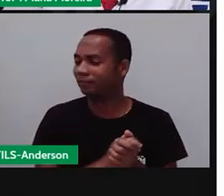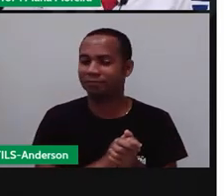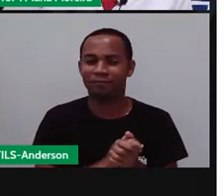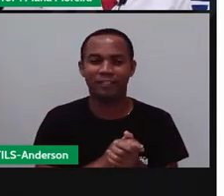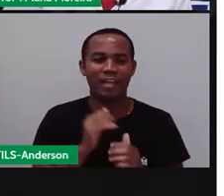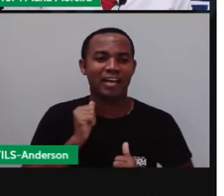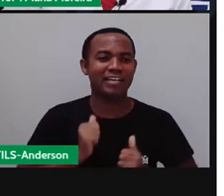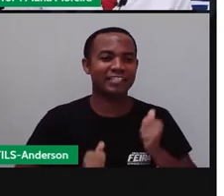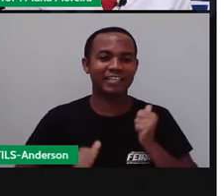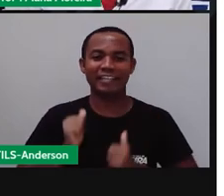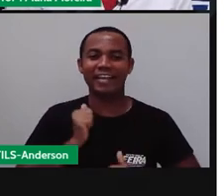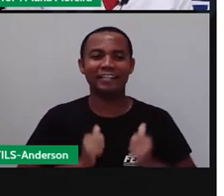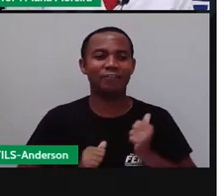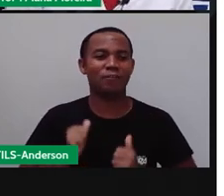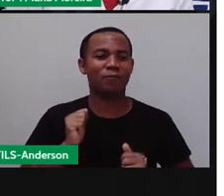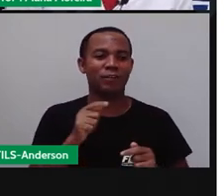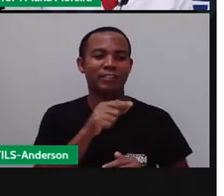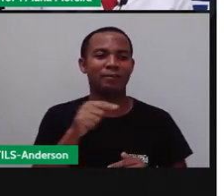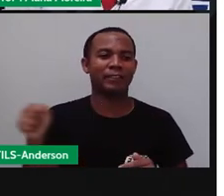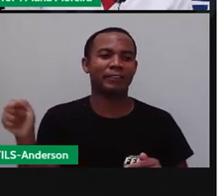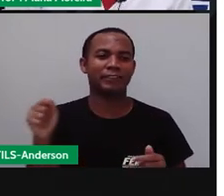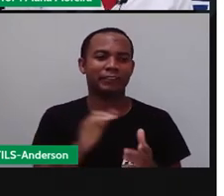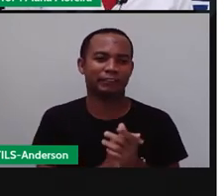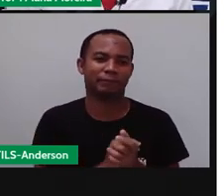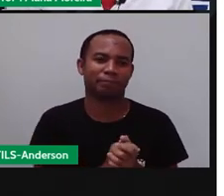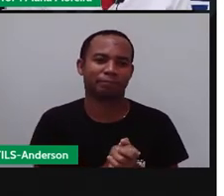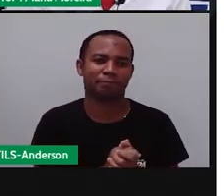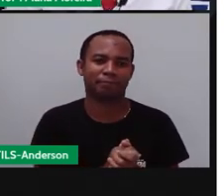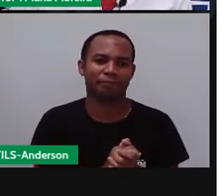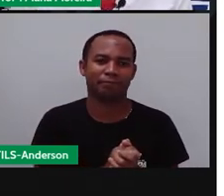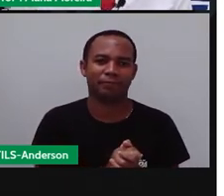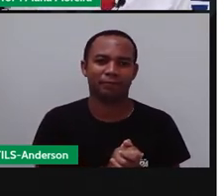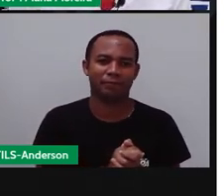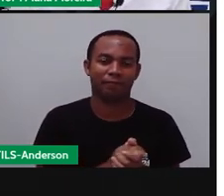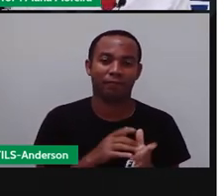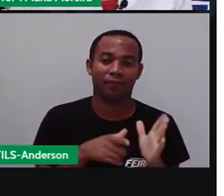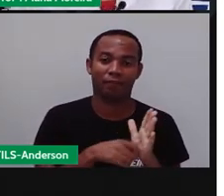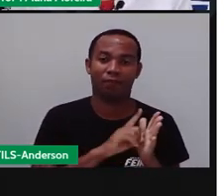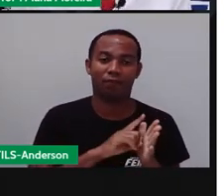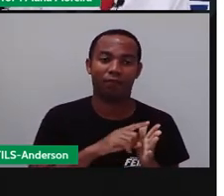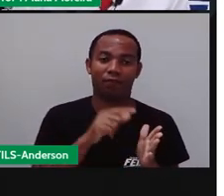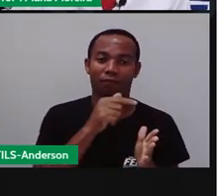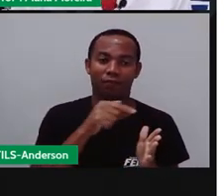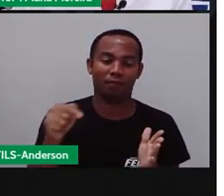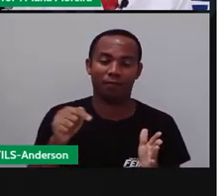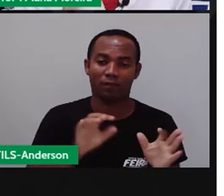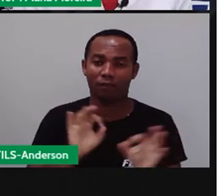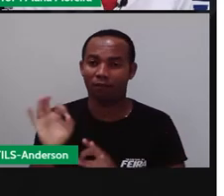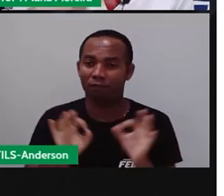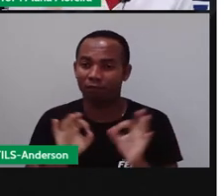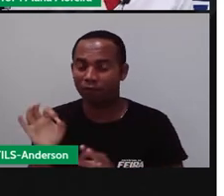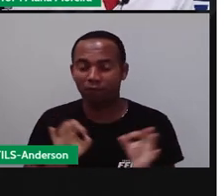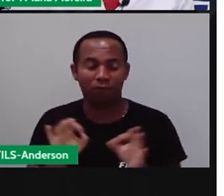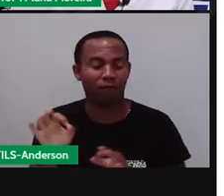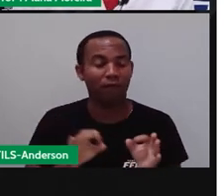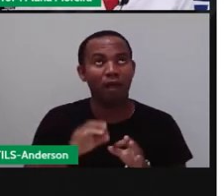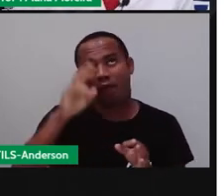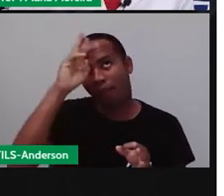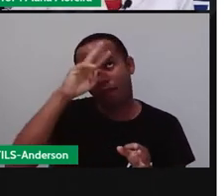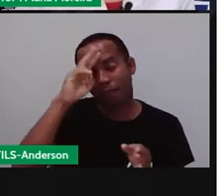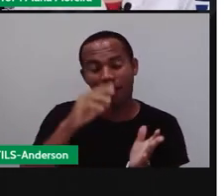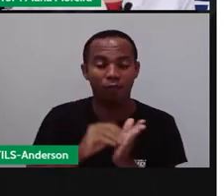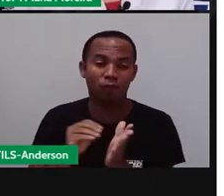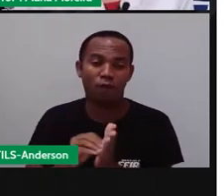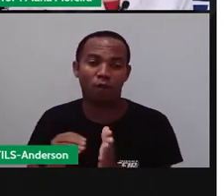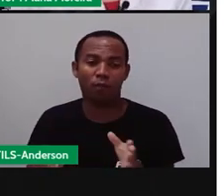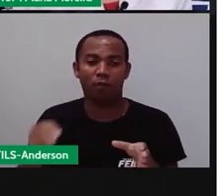Aí eu faço a lista. Não, eu arrumo antes também, mas eu faço a lista e vou lembrando, né? Ah, eu não coloquei isso na